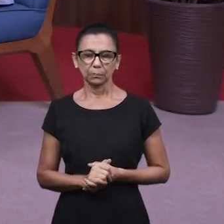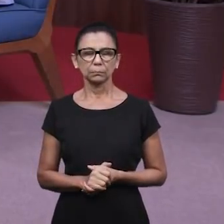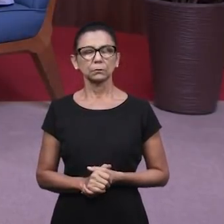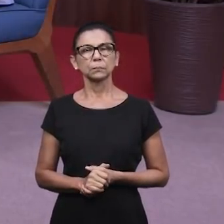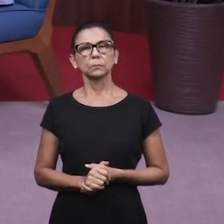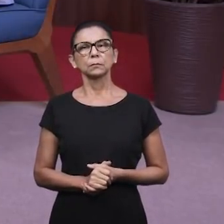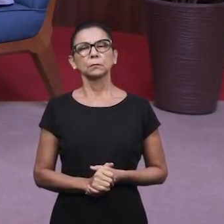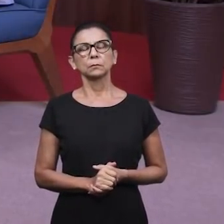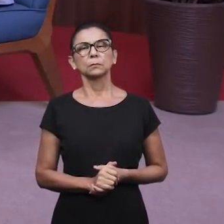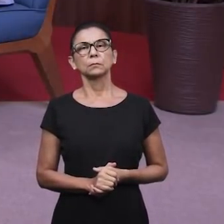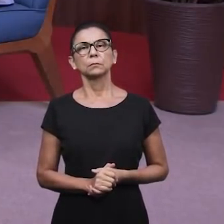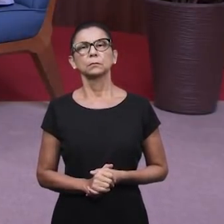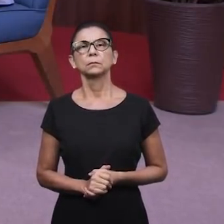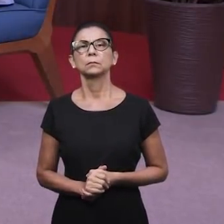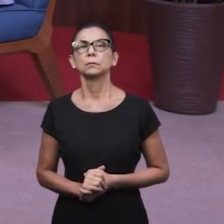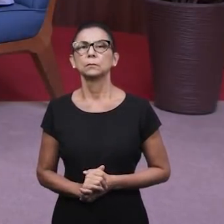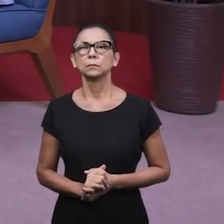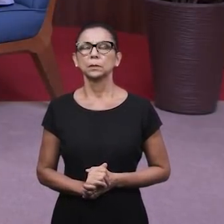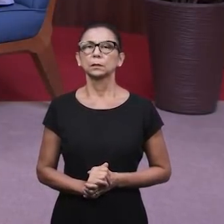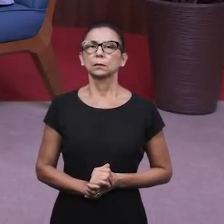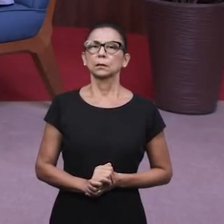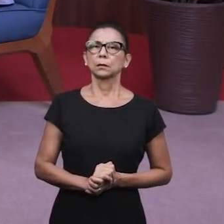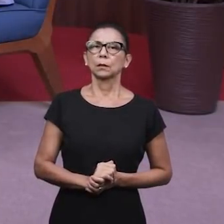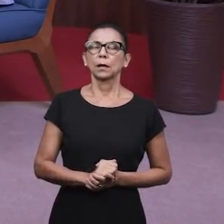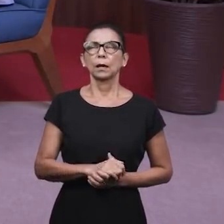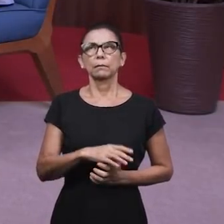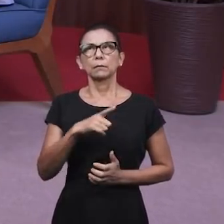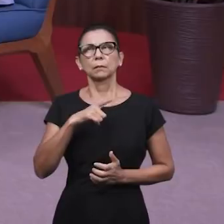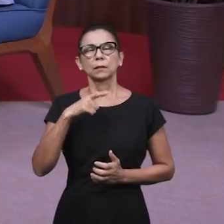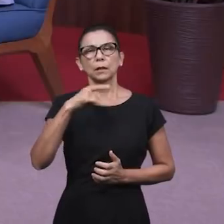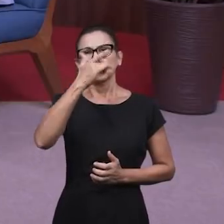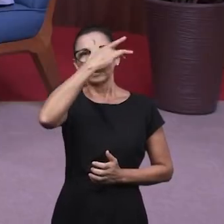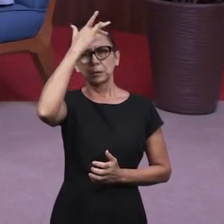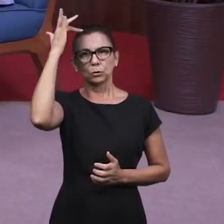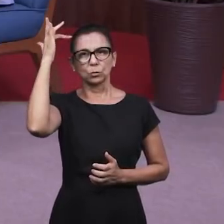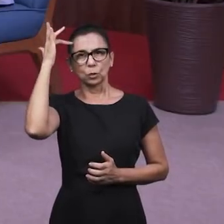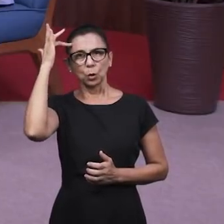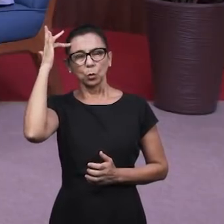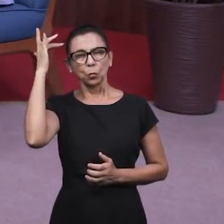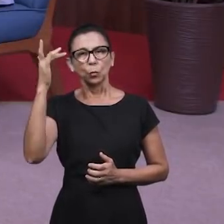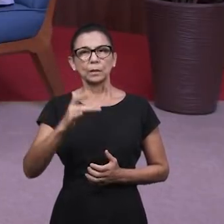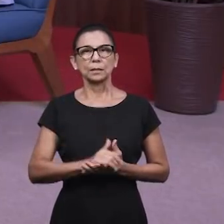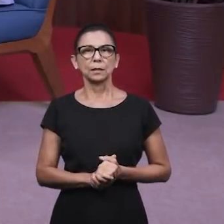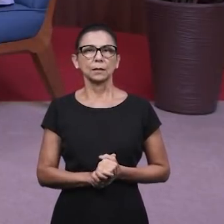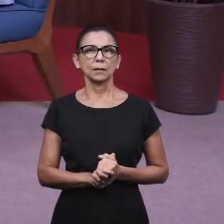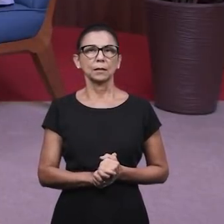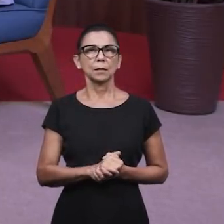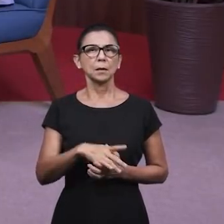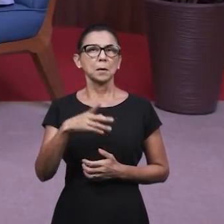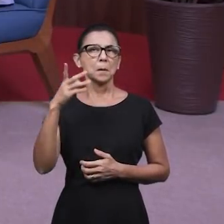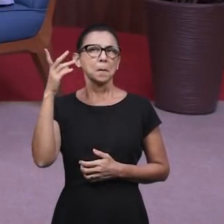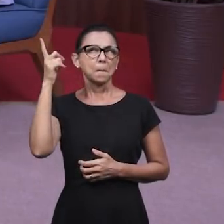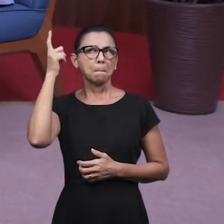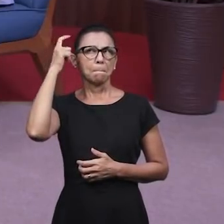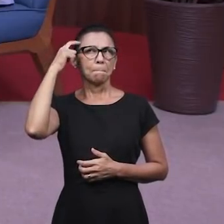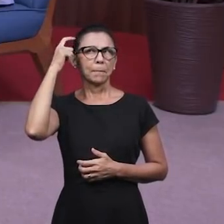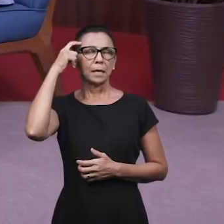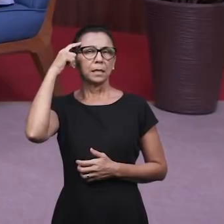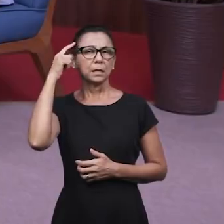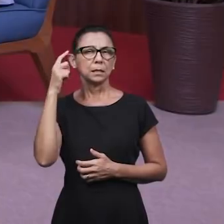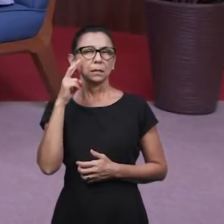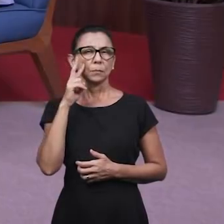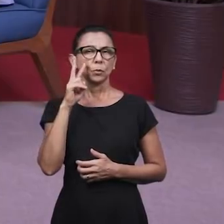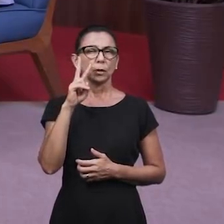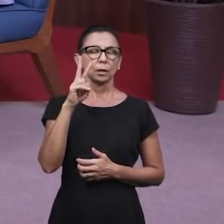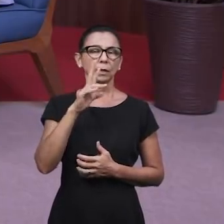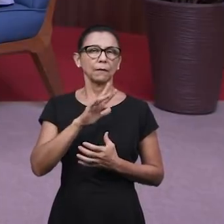Muitos pensam, por causa dos quadros, por causa dos filmes de Hollywood,